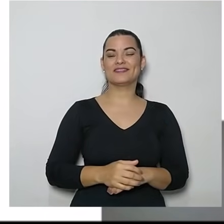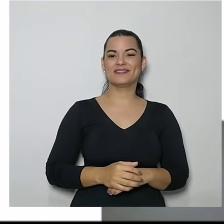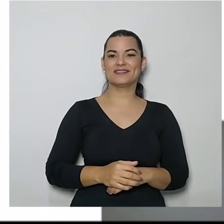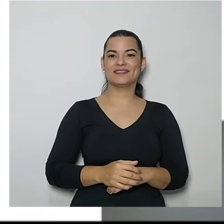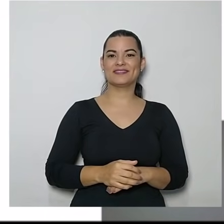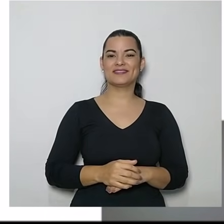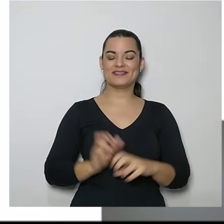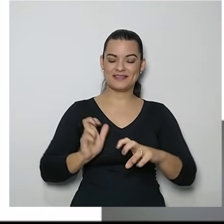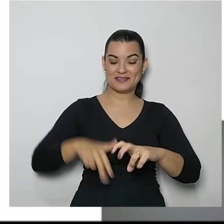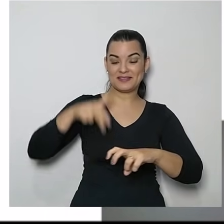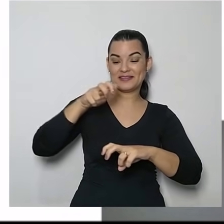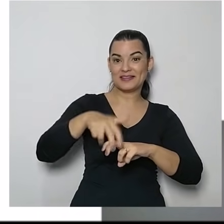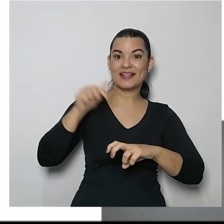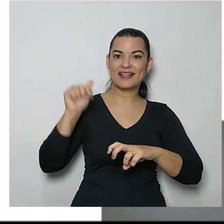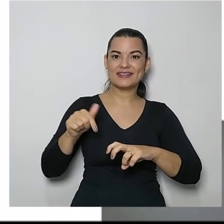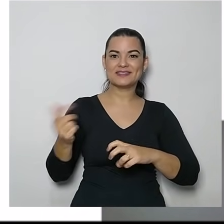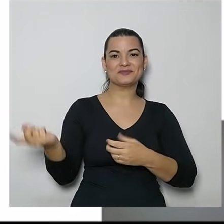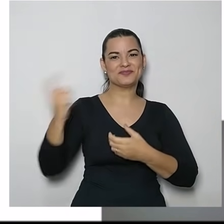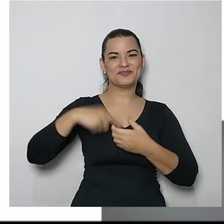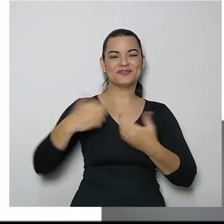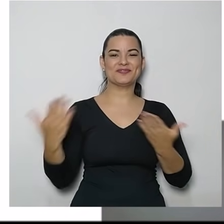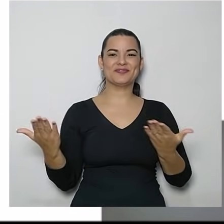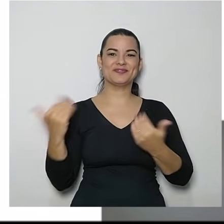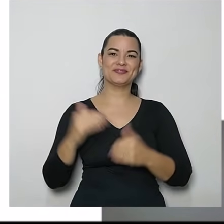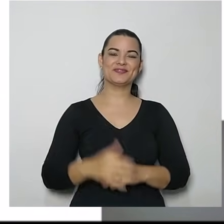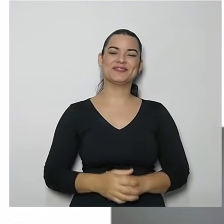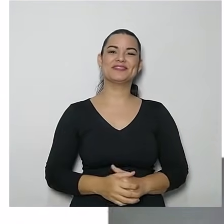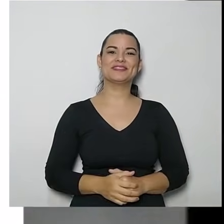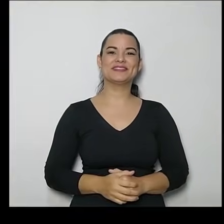do Pula-Sela. Vamos voltar.